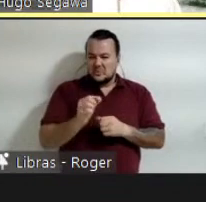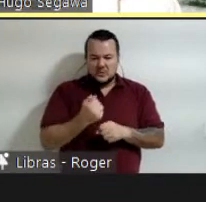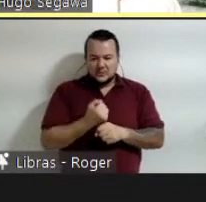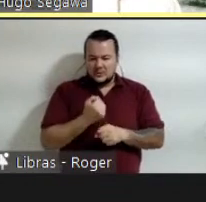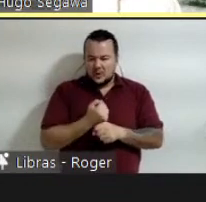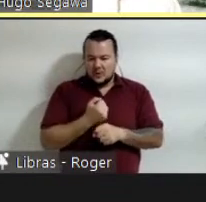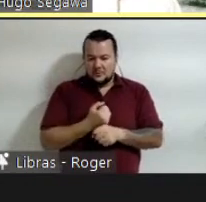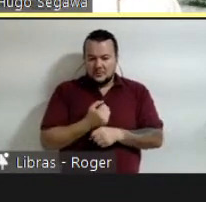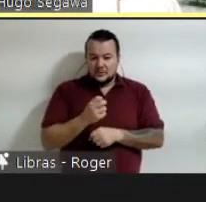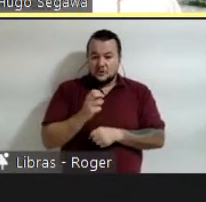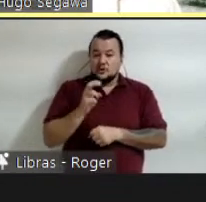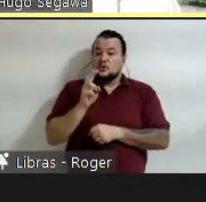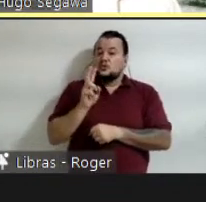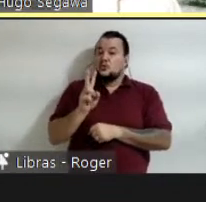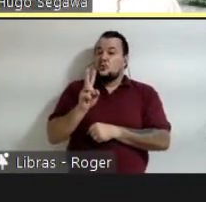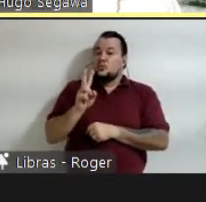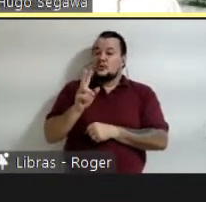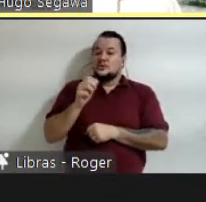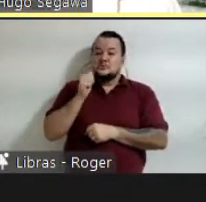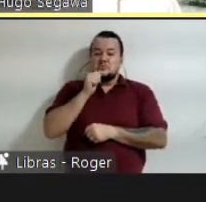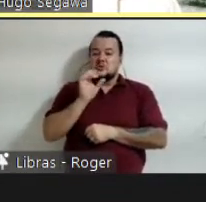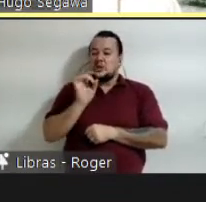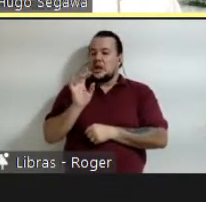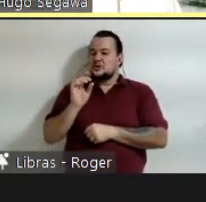2 mulheres participando desses projetos